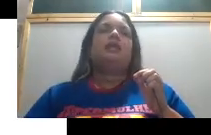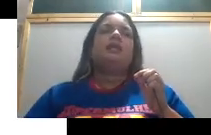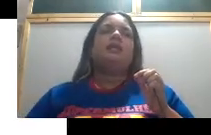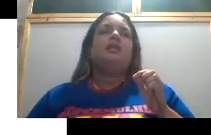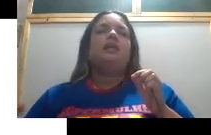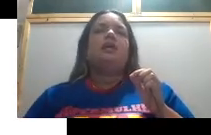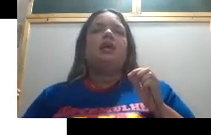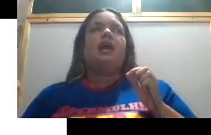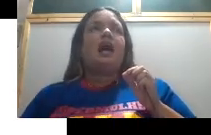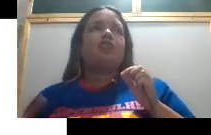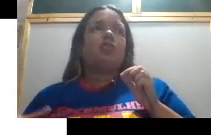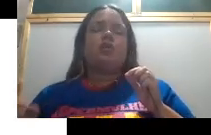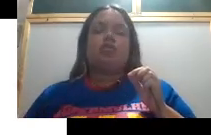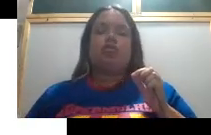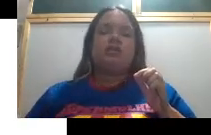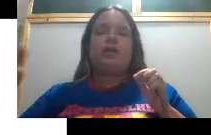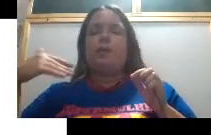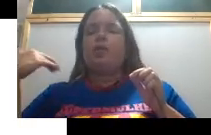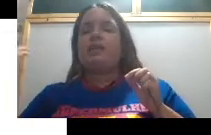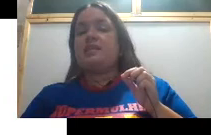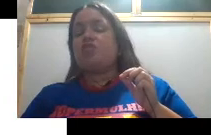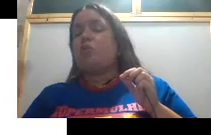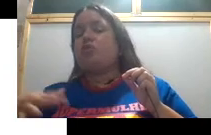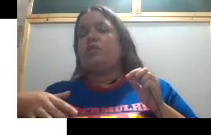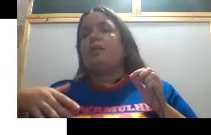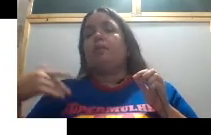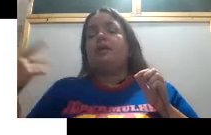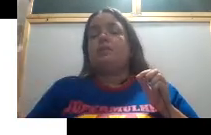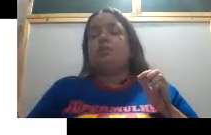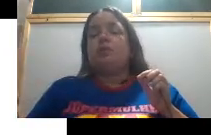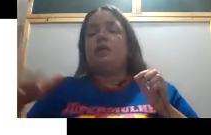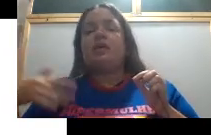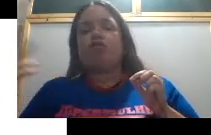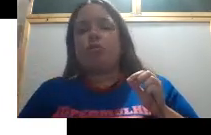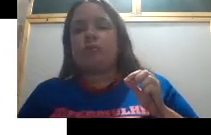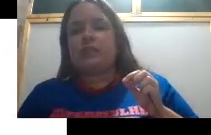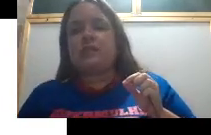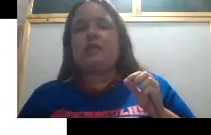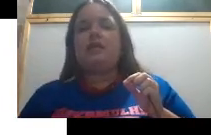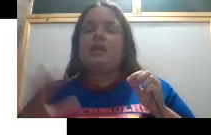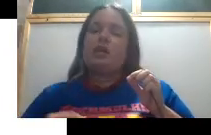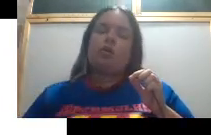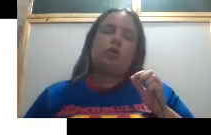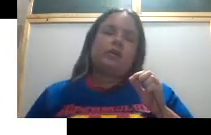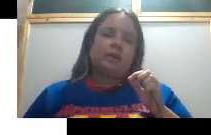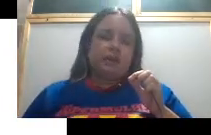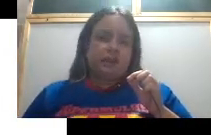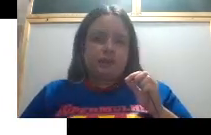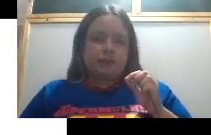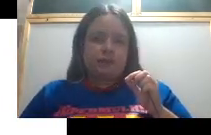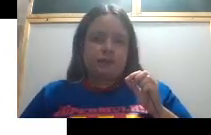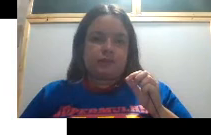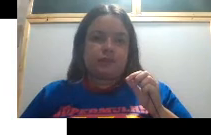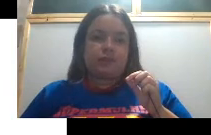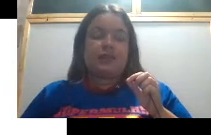pouco aqui as cores não é porque nessas cores lá porque simplesmente Alguém achou bonita e colocou